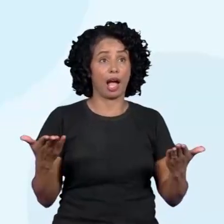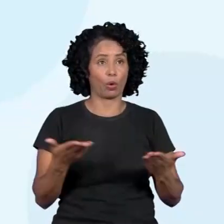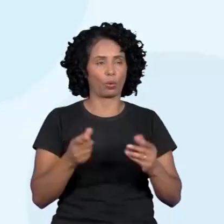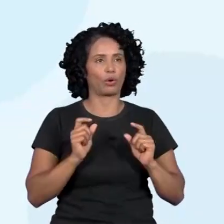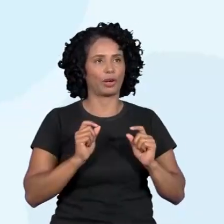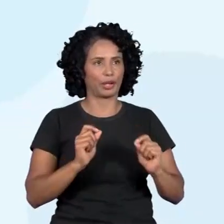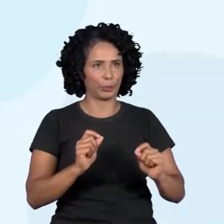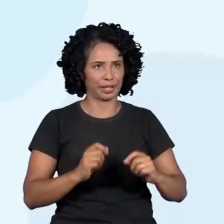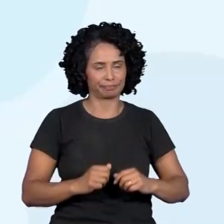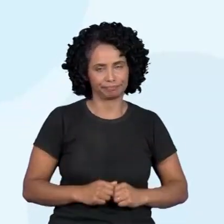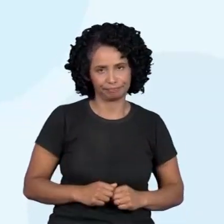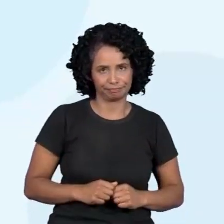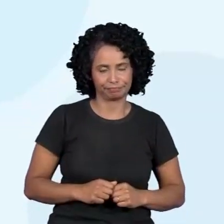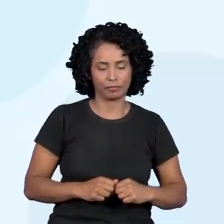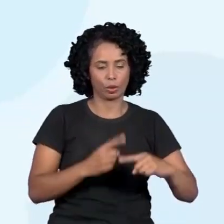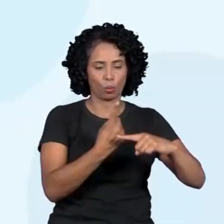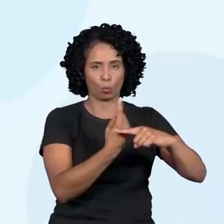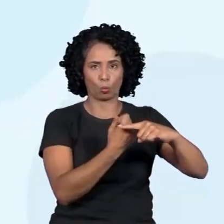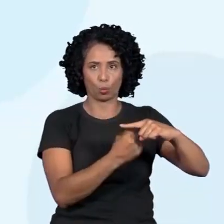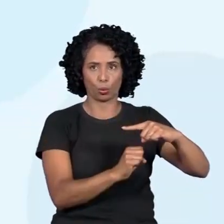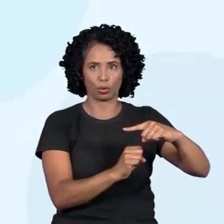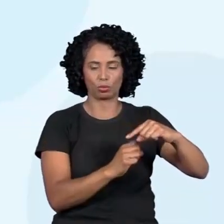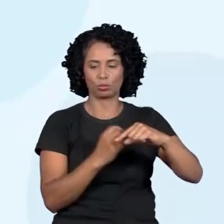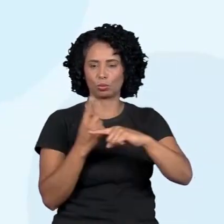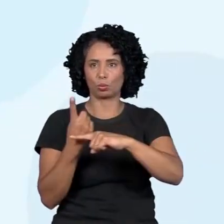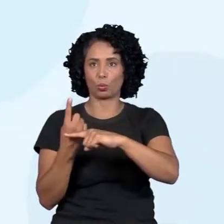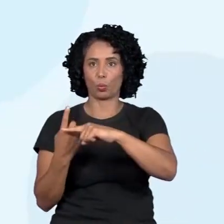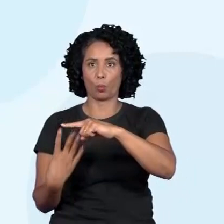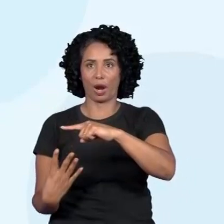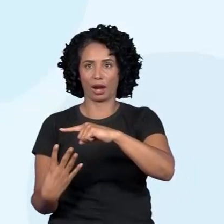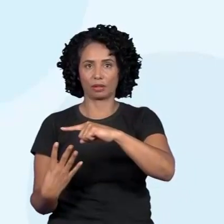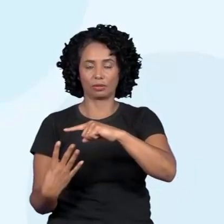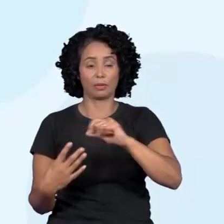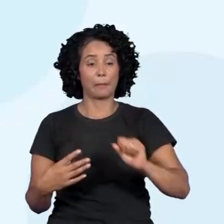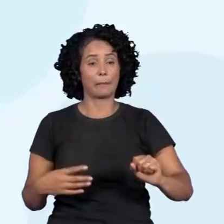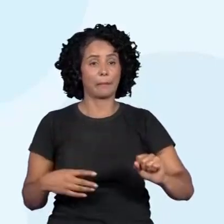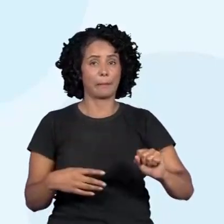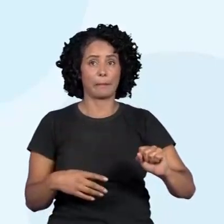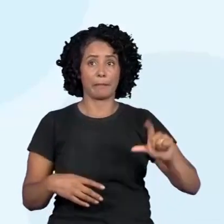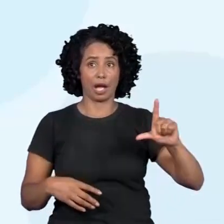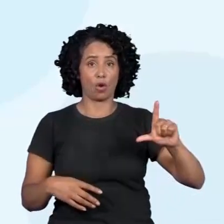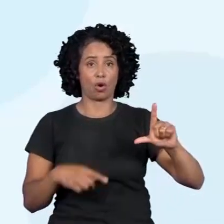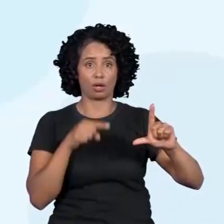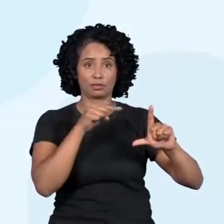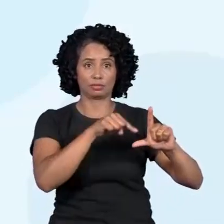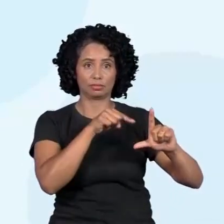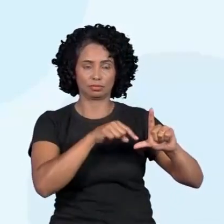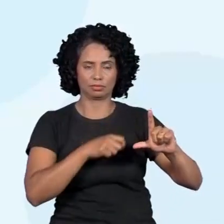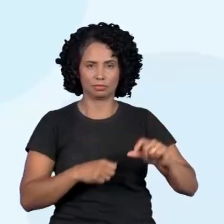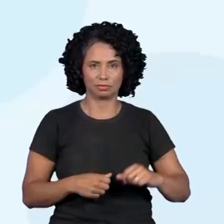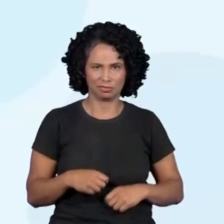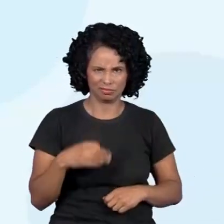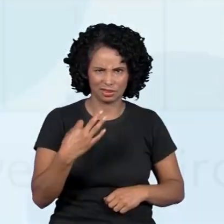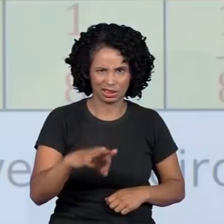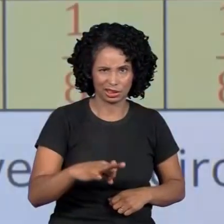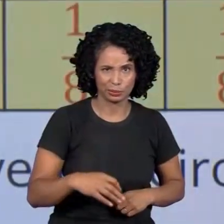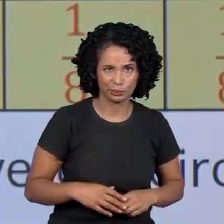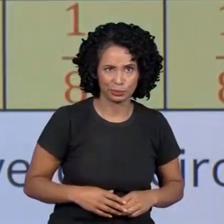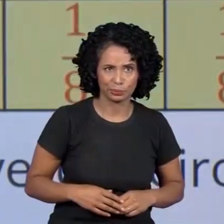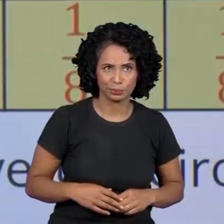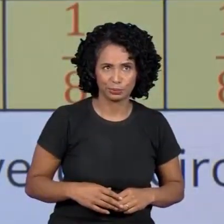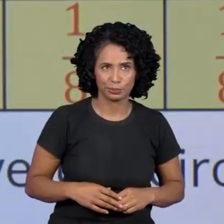é maior que 1/4. Então, 1/8 é maior que 1/4. Vou pegar